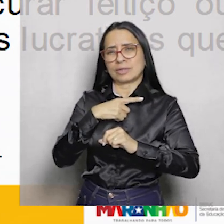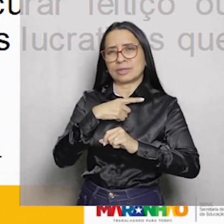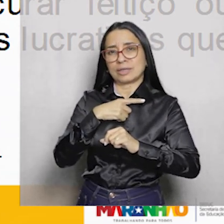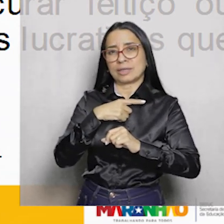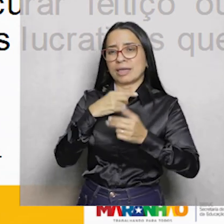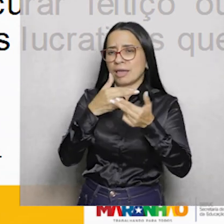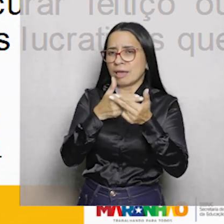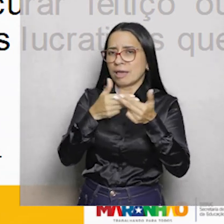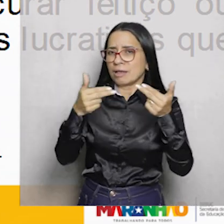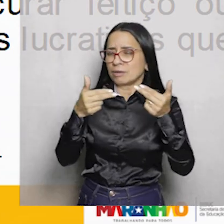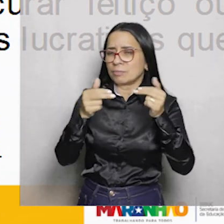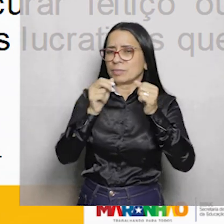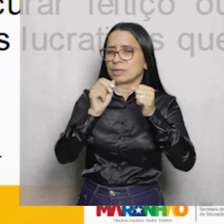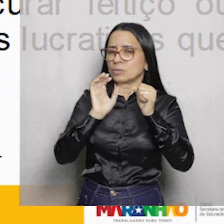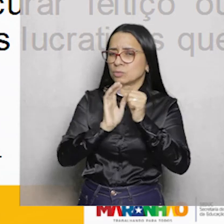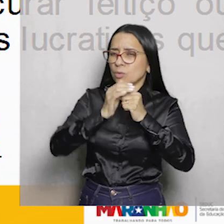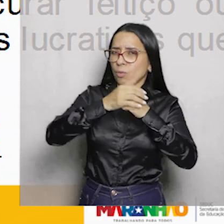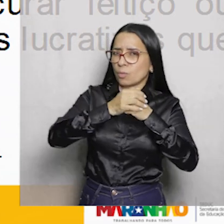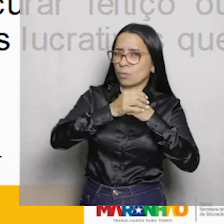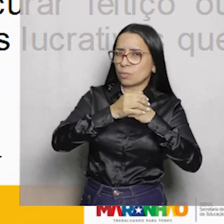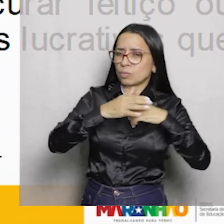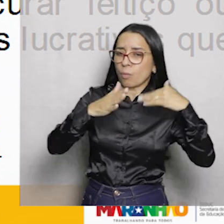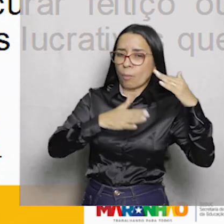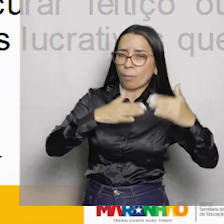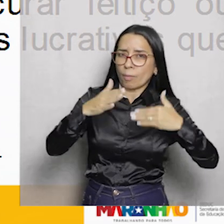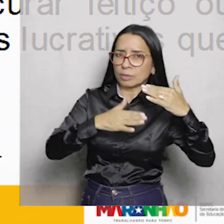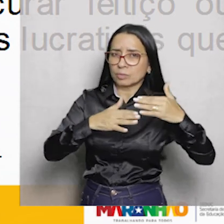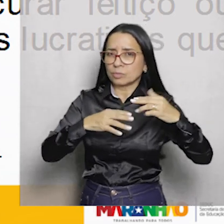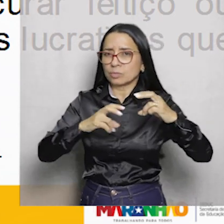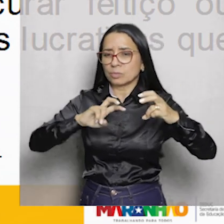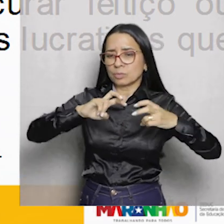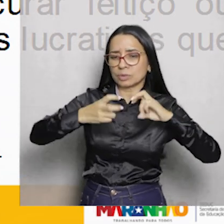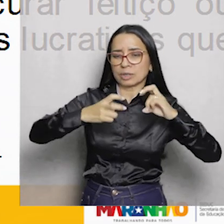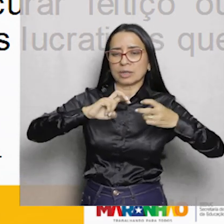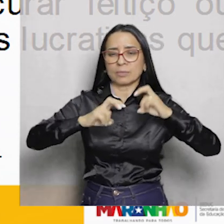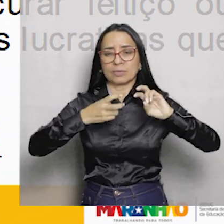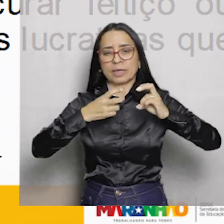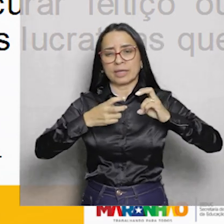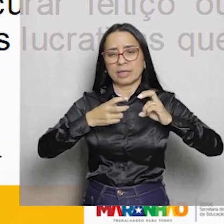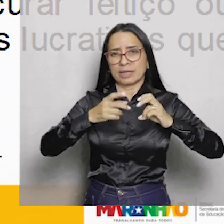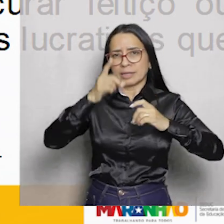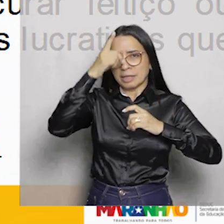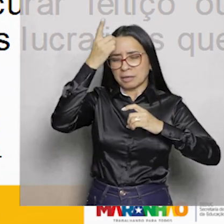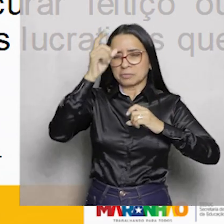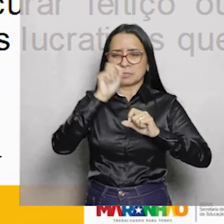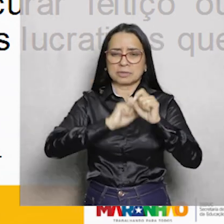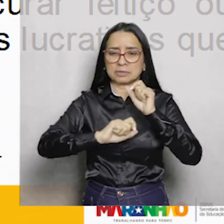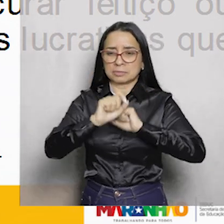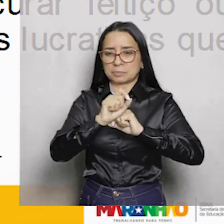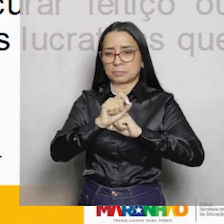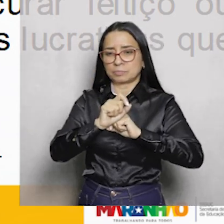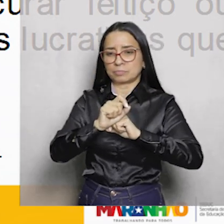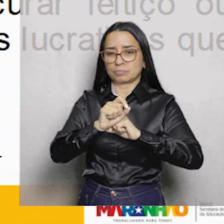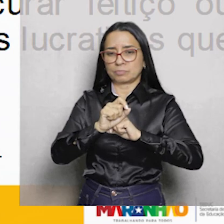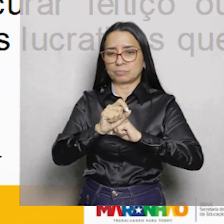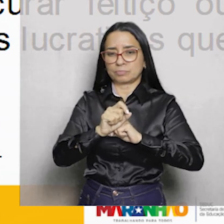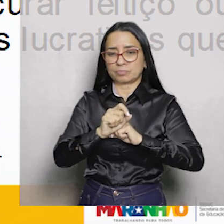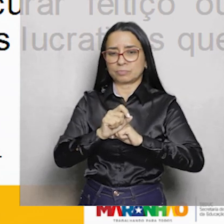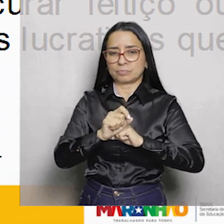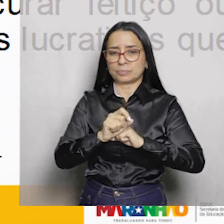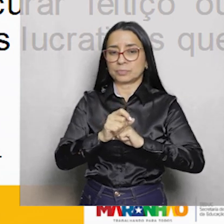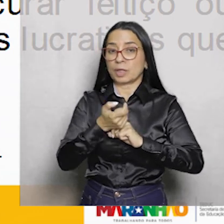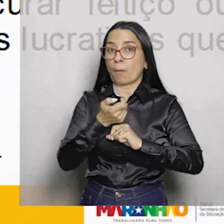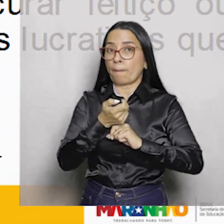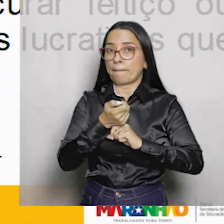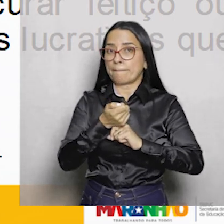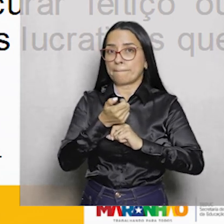Do batuque, né? Às vezes ele estava lá, do batuque, da capoeira, da adivinhação. Não eram poucos os